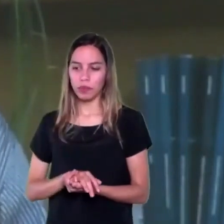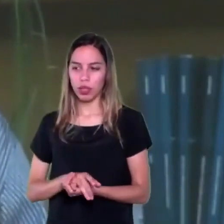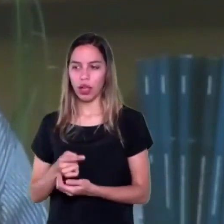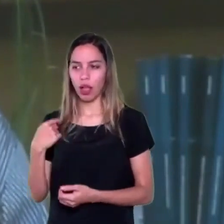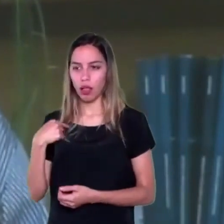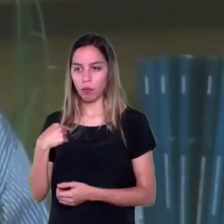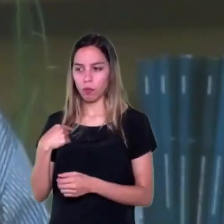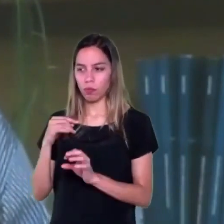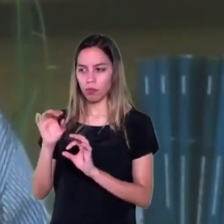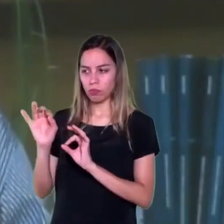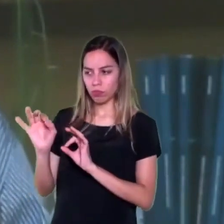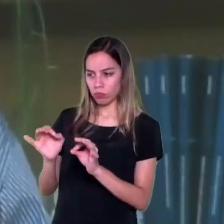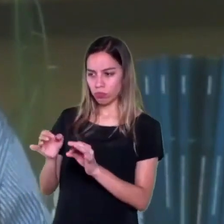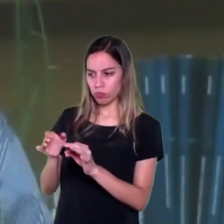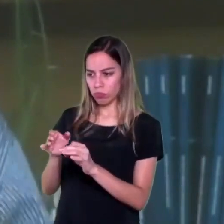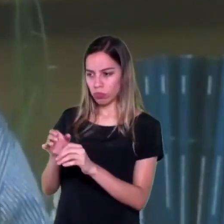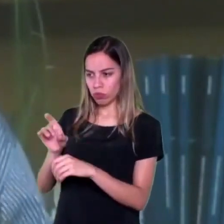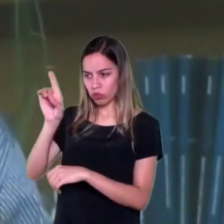foi